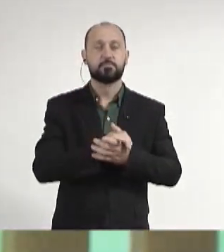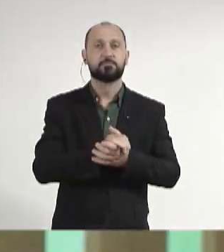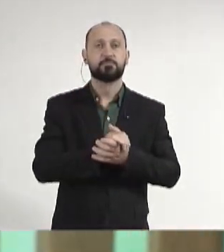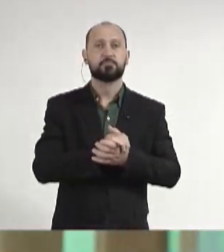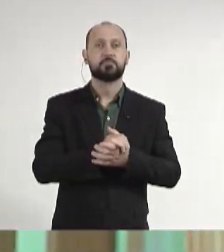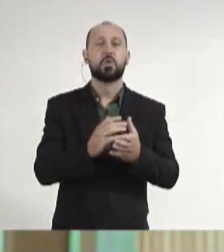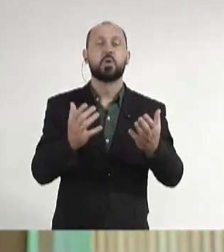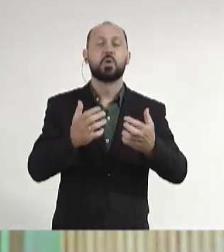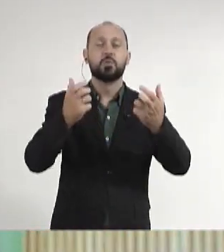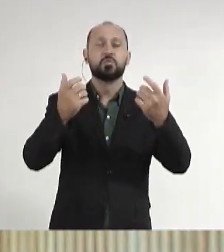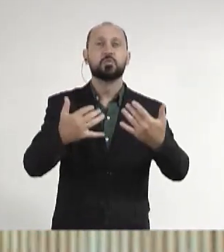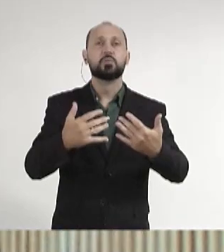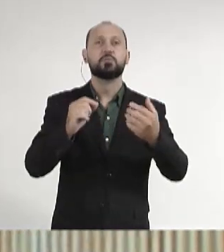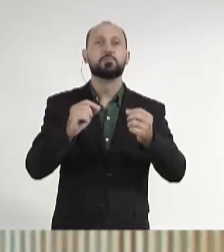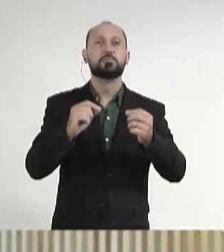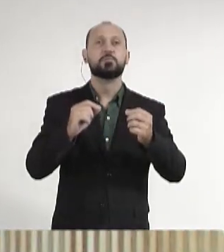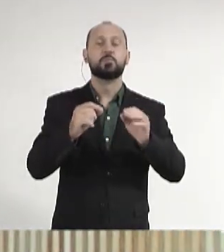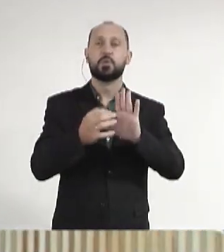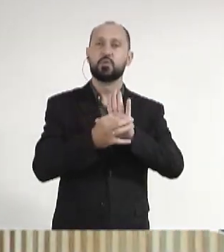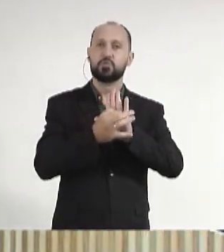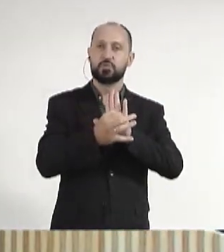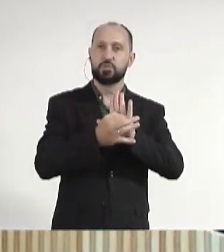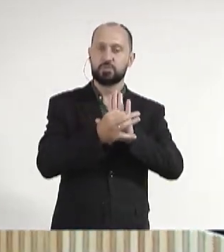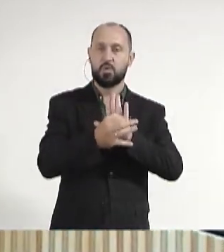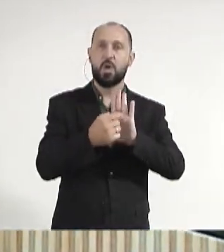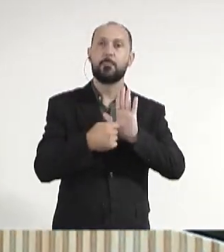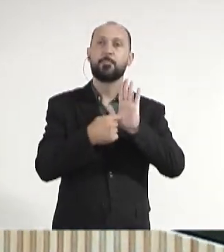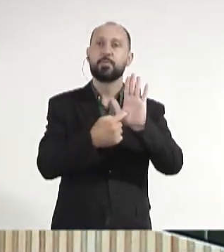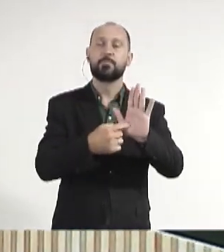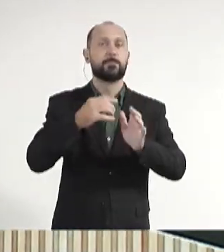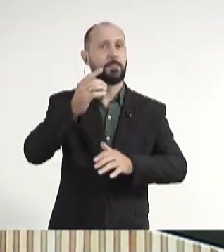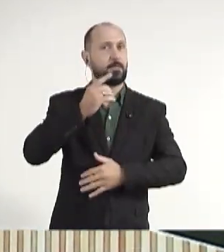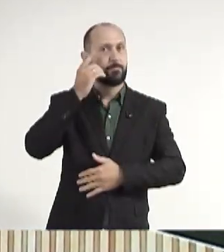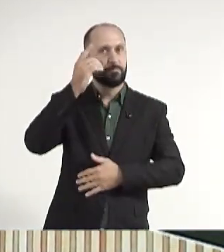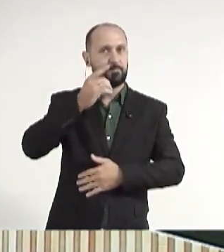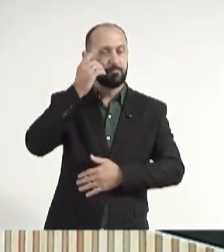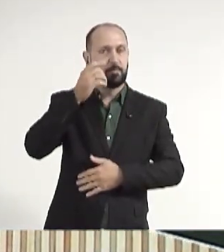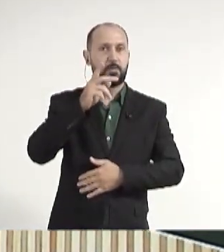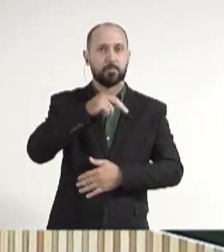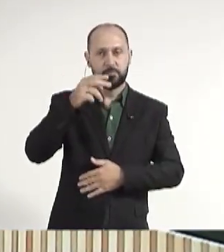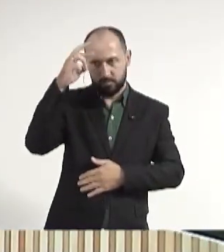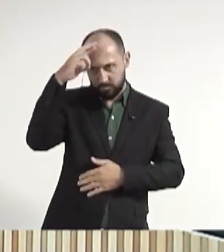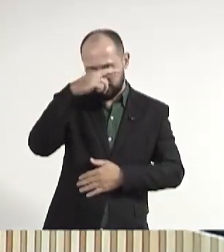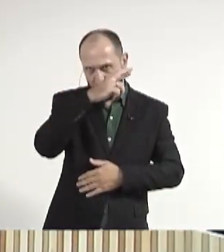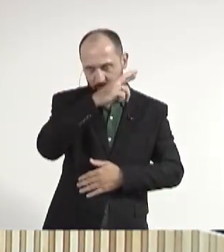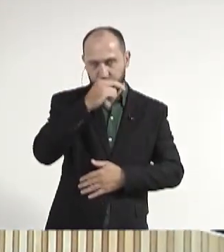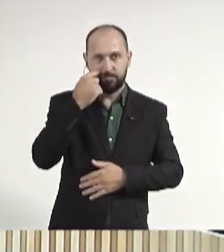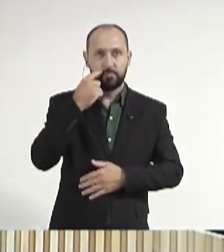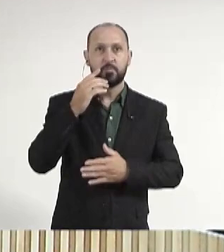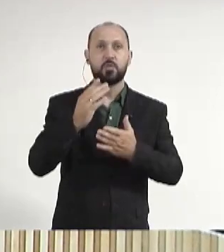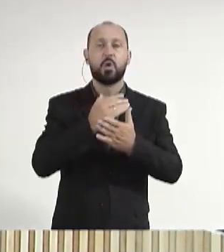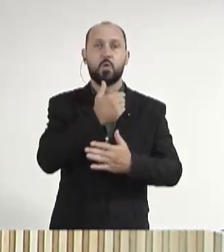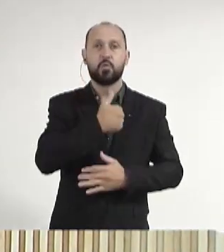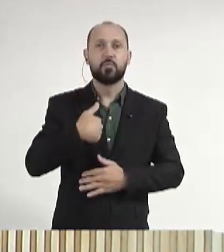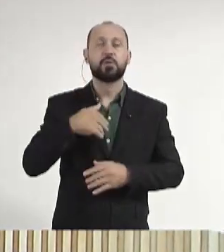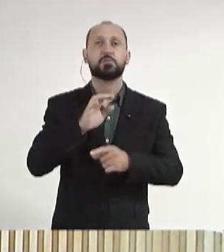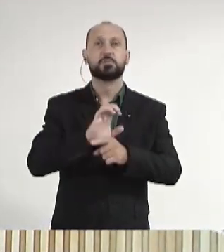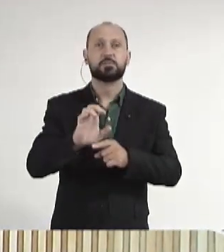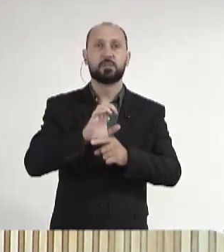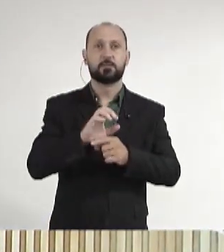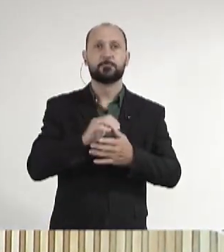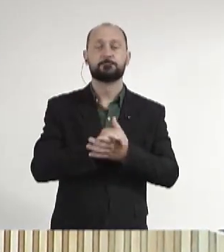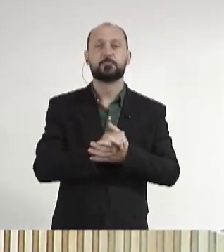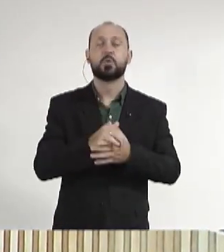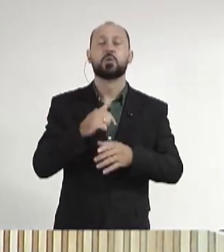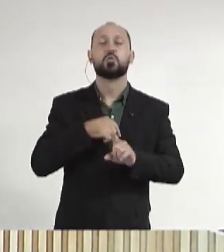agora sobre uma indicação apresentada pelo deputado professor Reinaldo Modesto ao governo do estado. Estamos agora